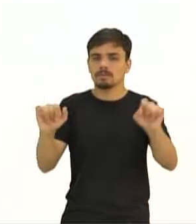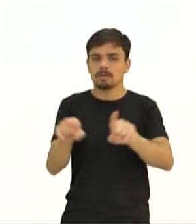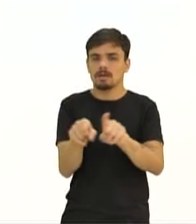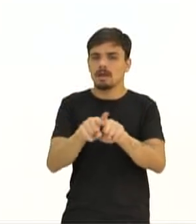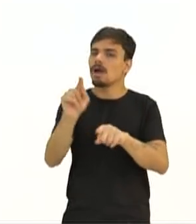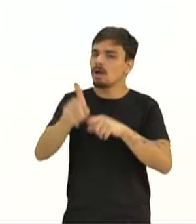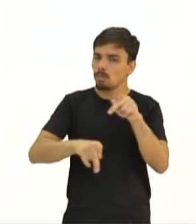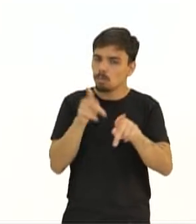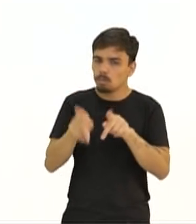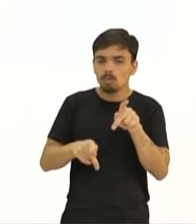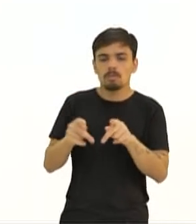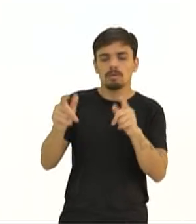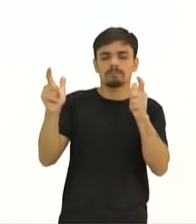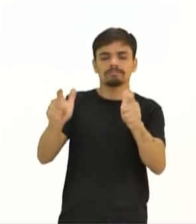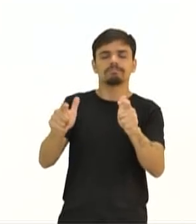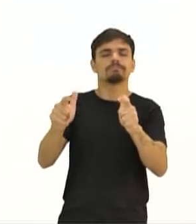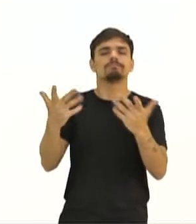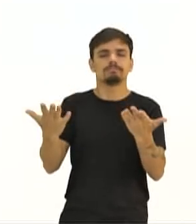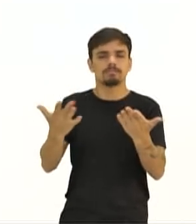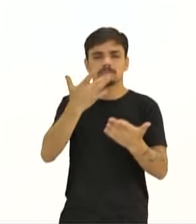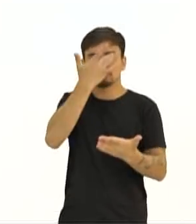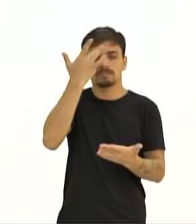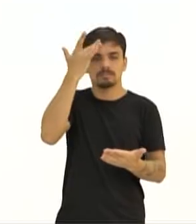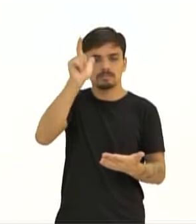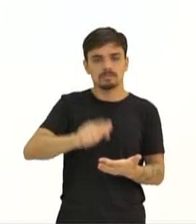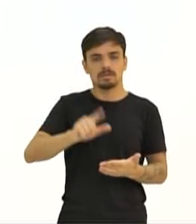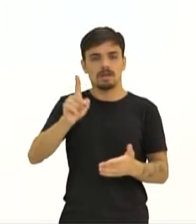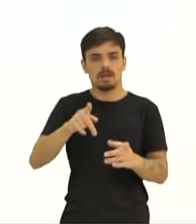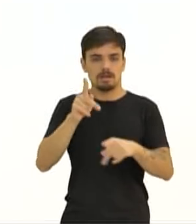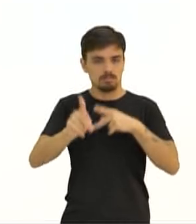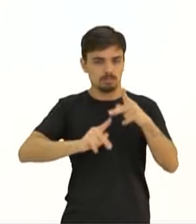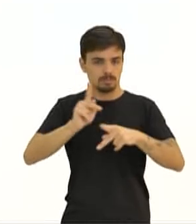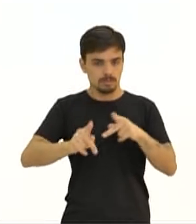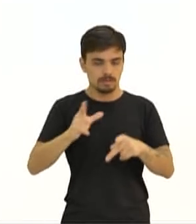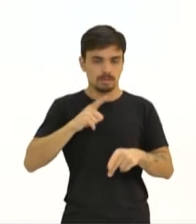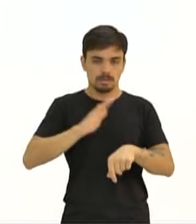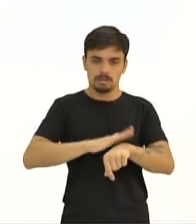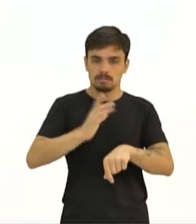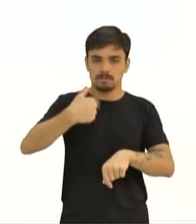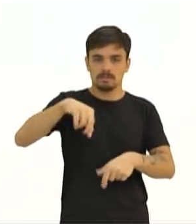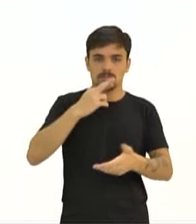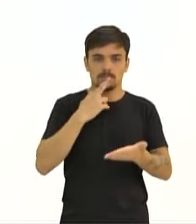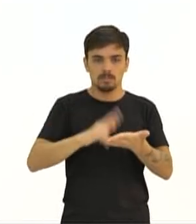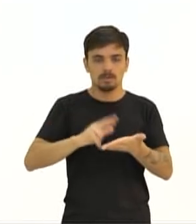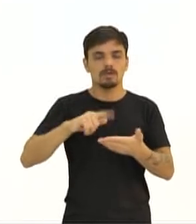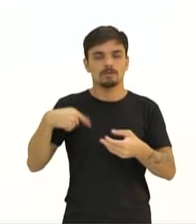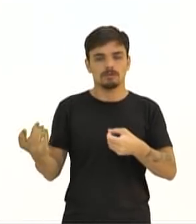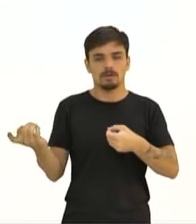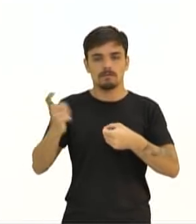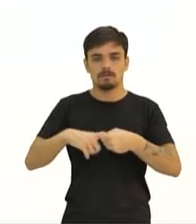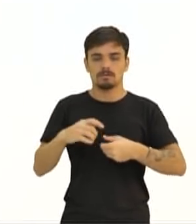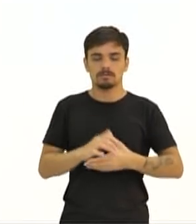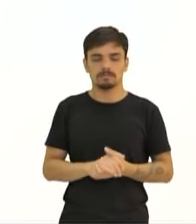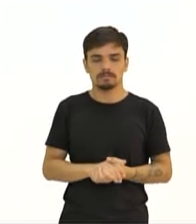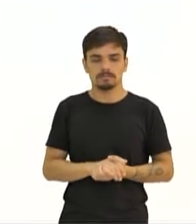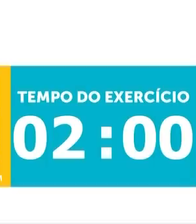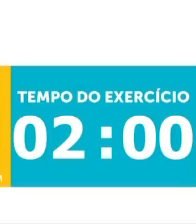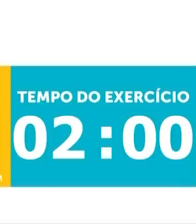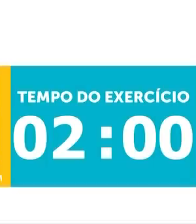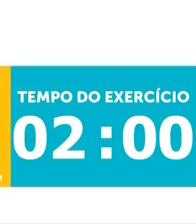para um público. Quem é esse público leitor? Vou dar um tempo para você responder no seu caderno e eu volto já.